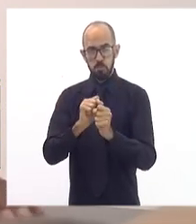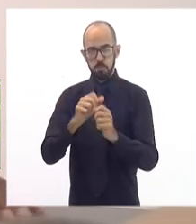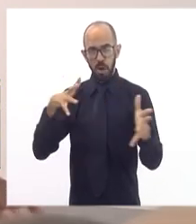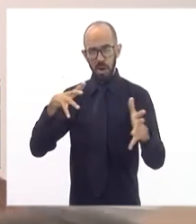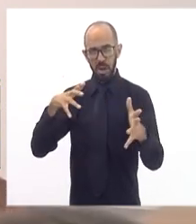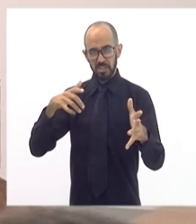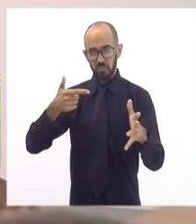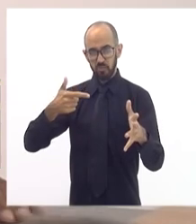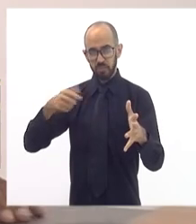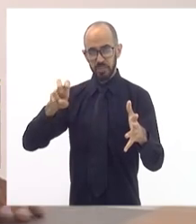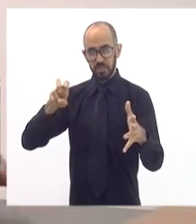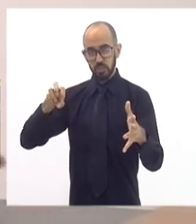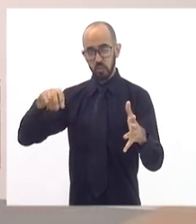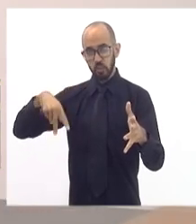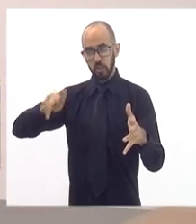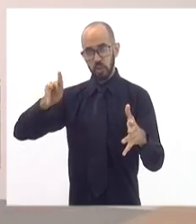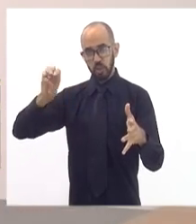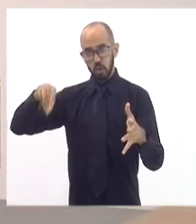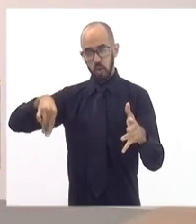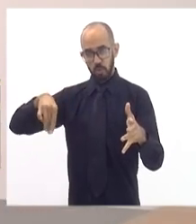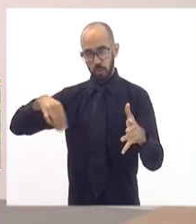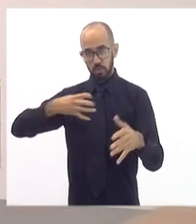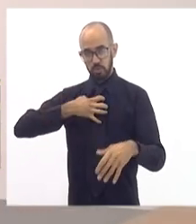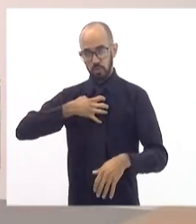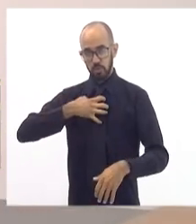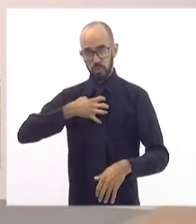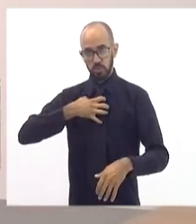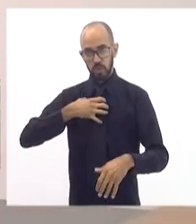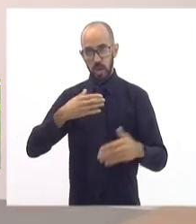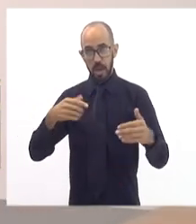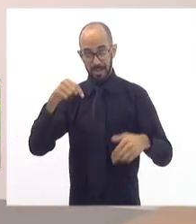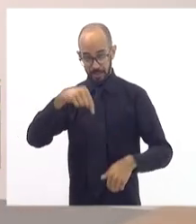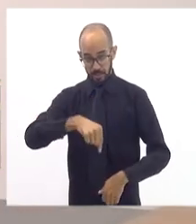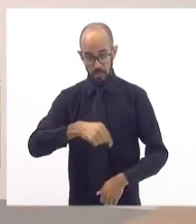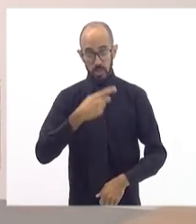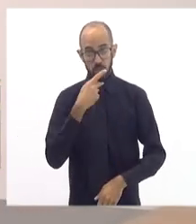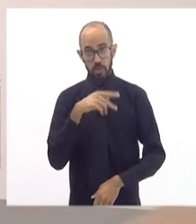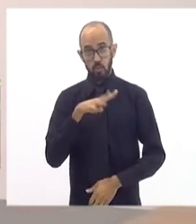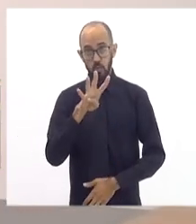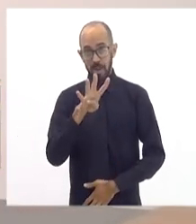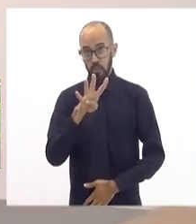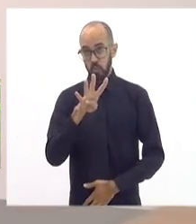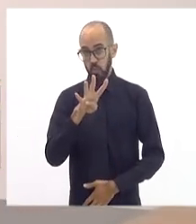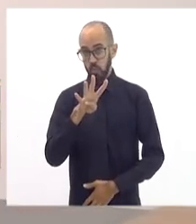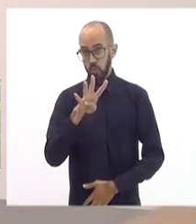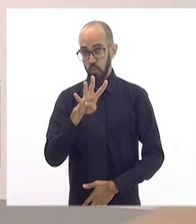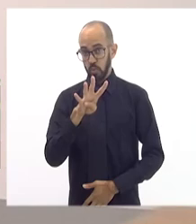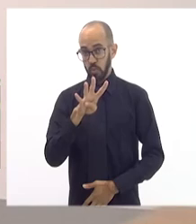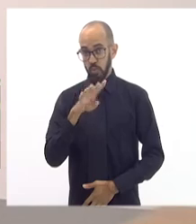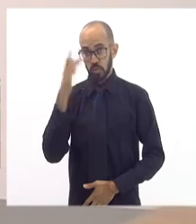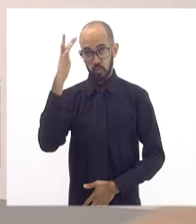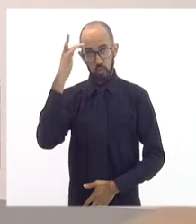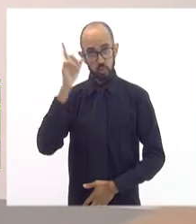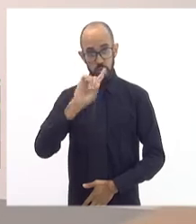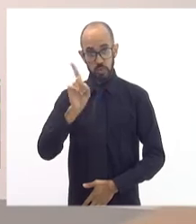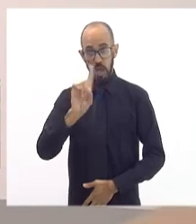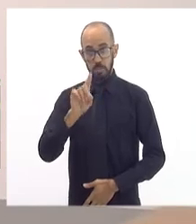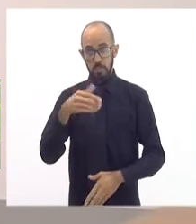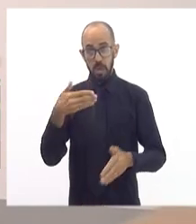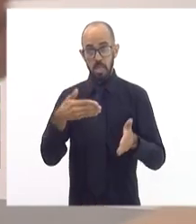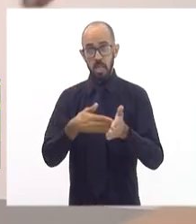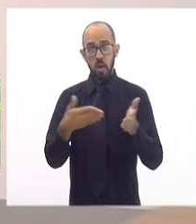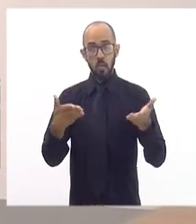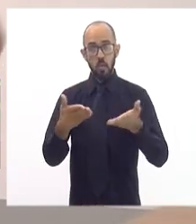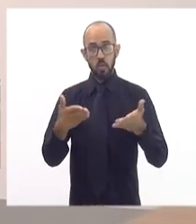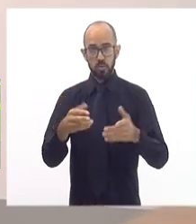raio e aqui nós estamos falando de 4 e não sabemos até onde isso vai chegar tá